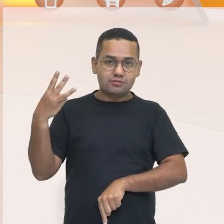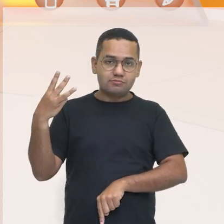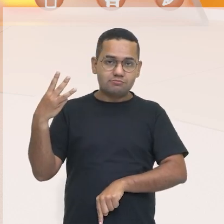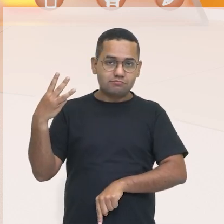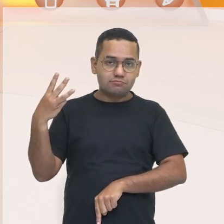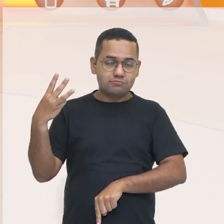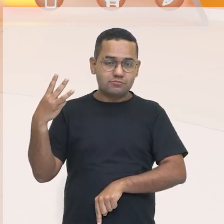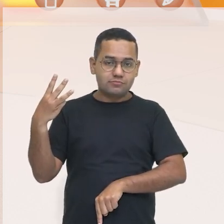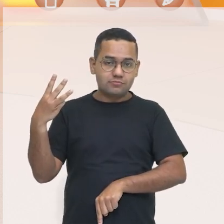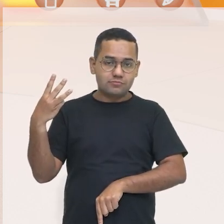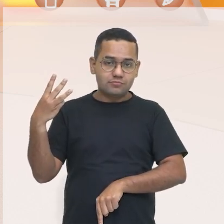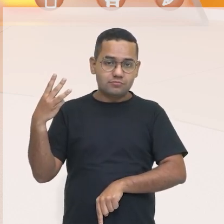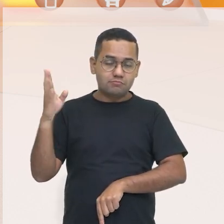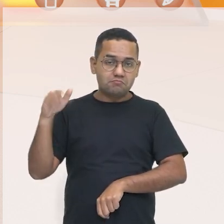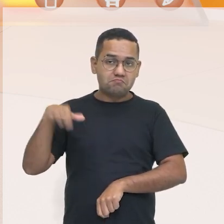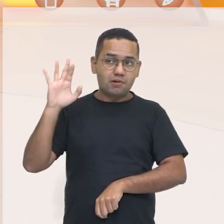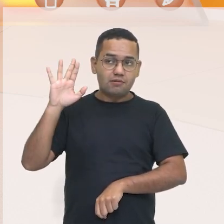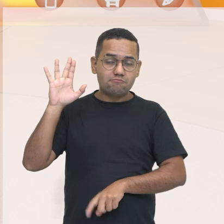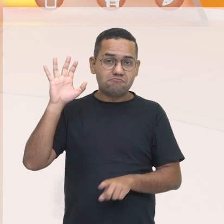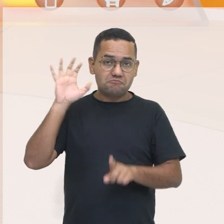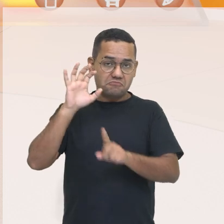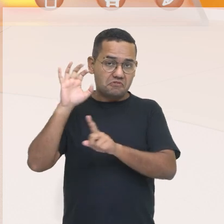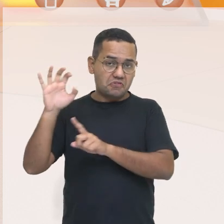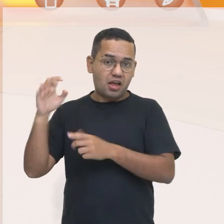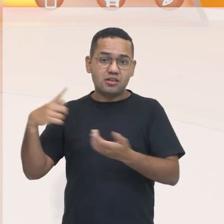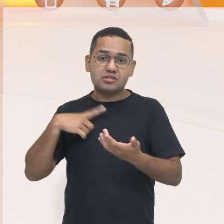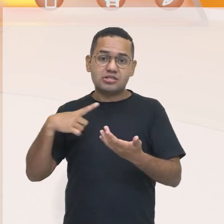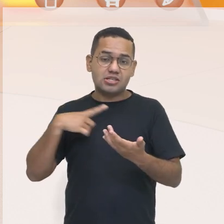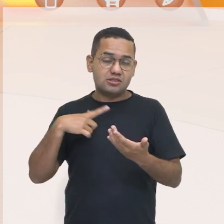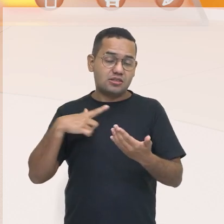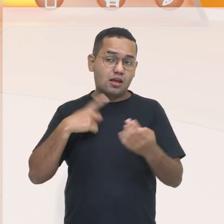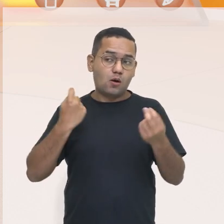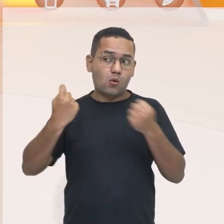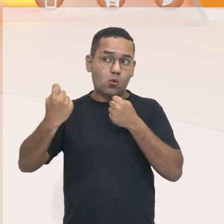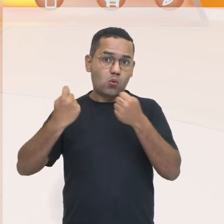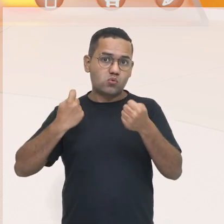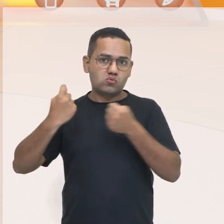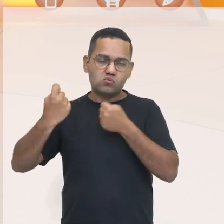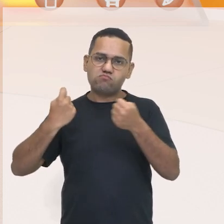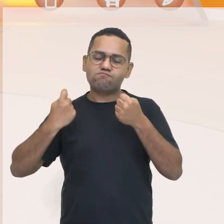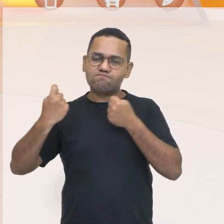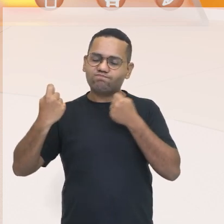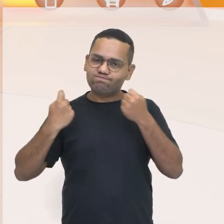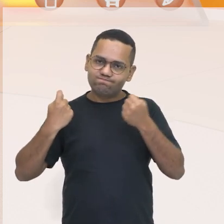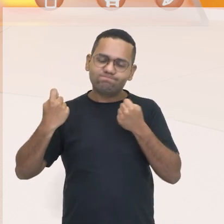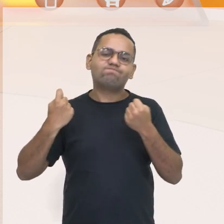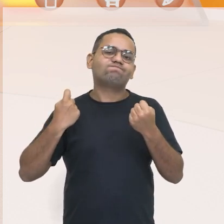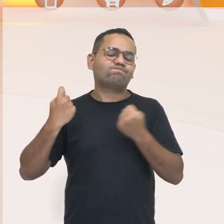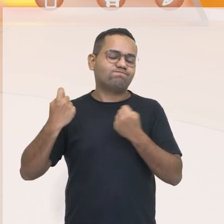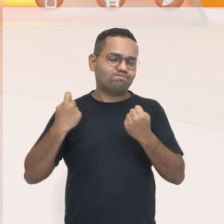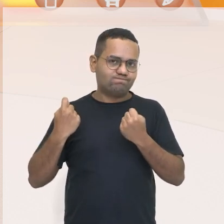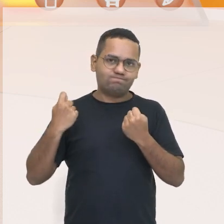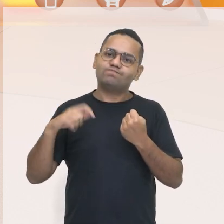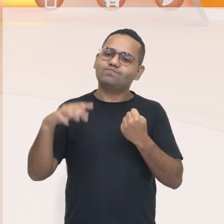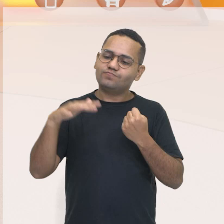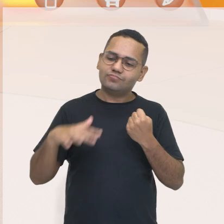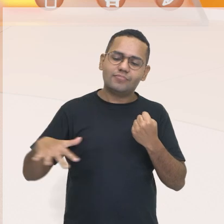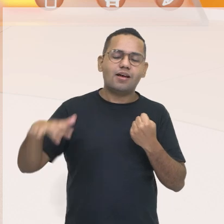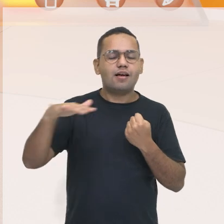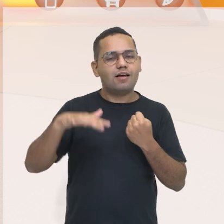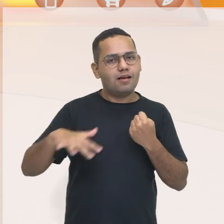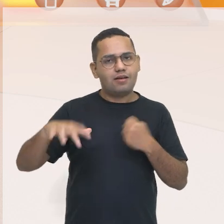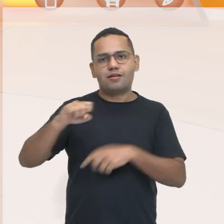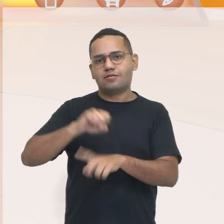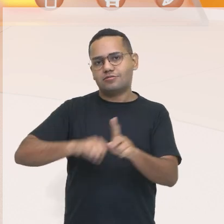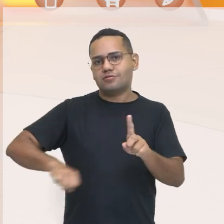ideológico e do poder político são eles que controlam, né, a nossa vivência, o nosso dia a